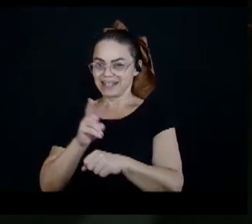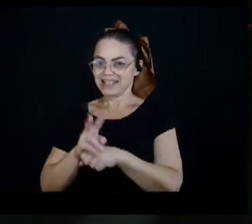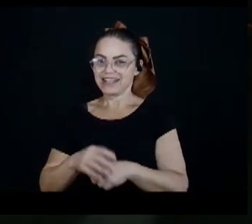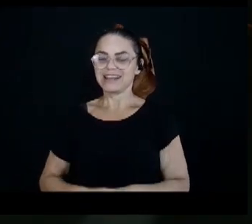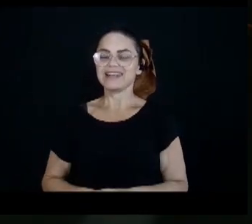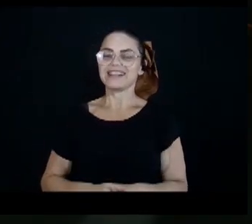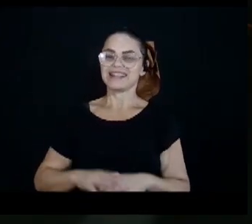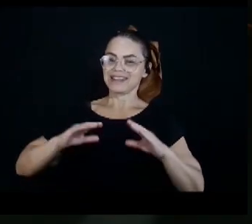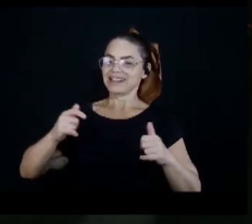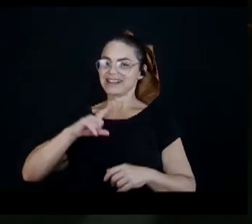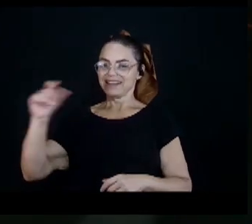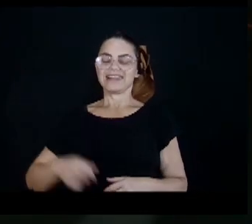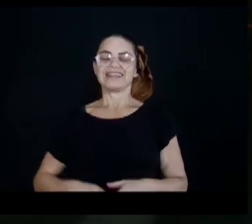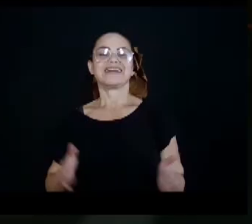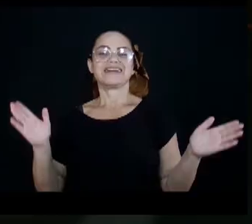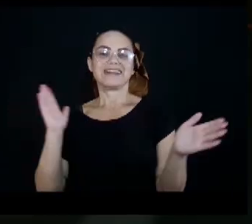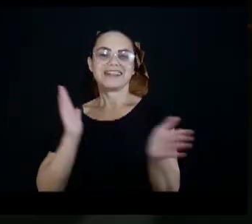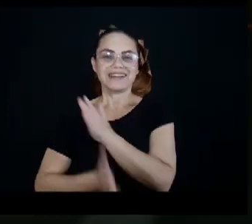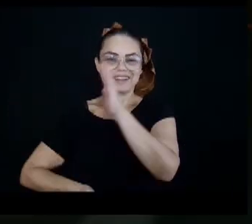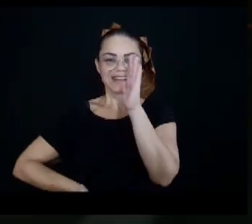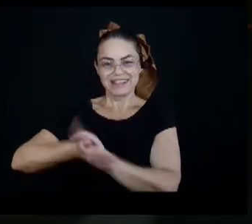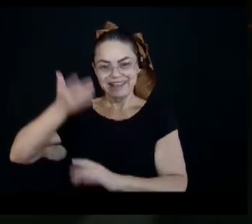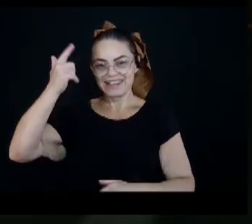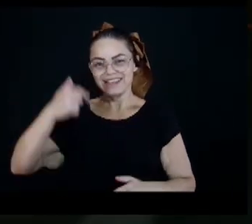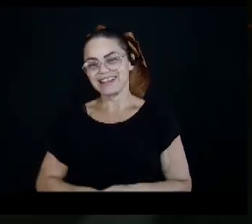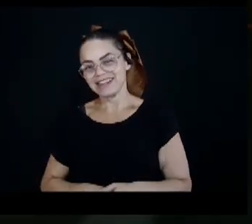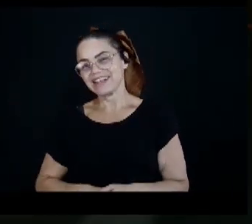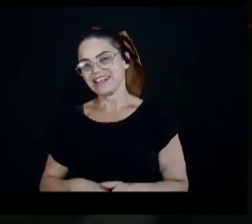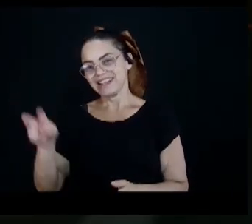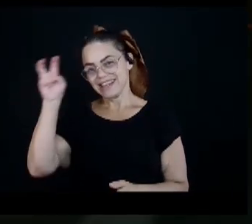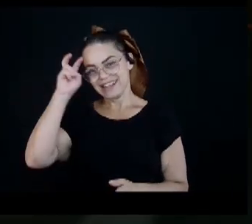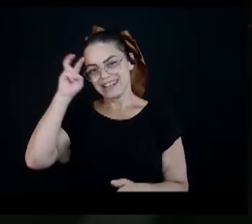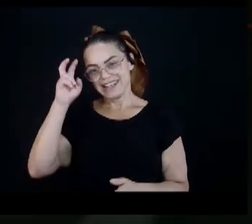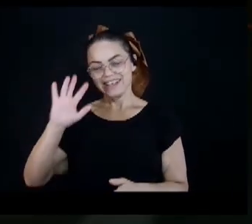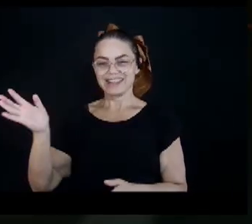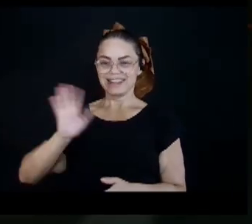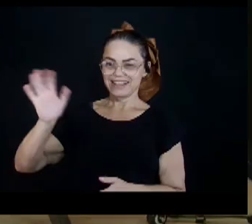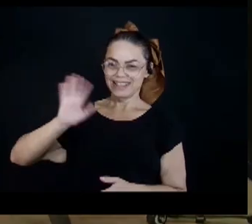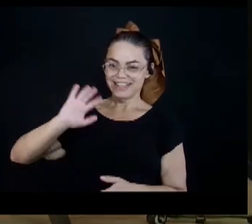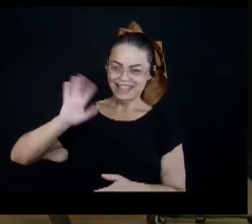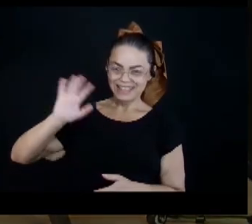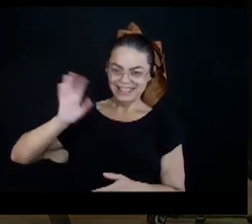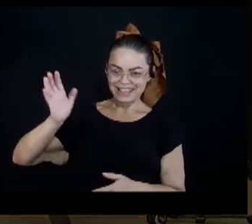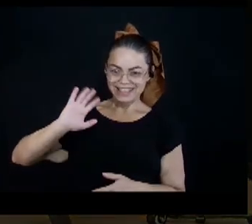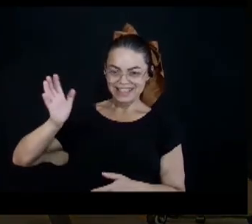e bora que bora para nossa quinta-feira. Valeu, até amanhã. Tchau, tchau.